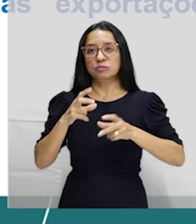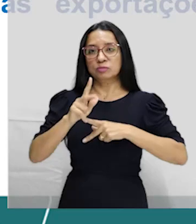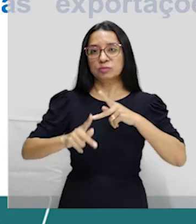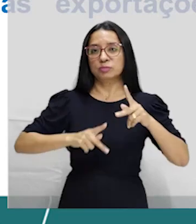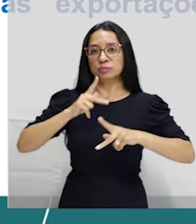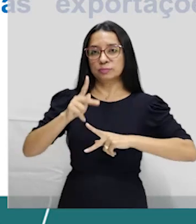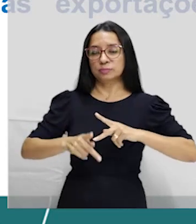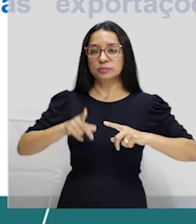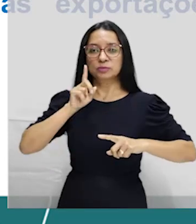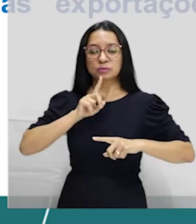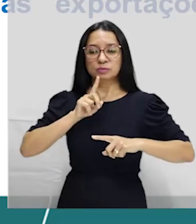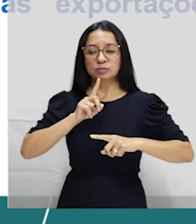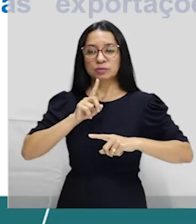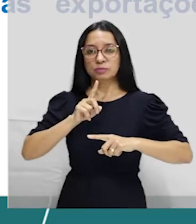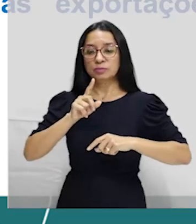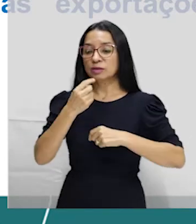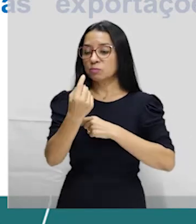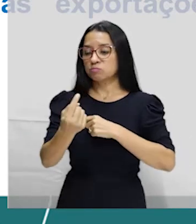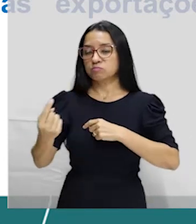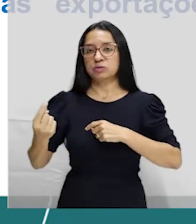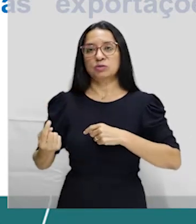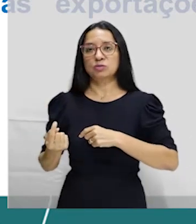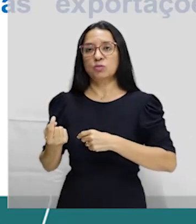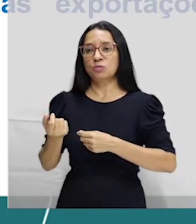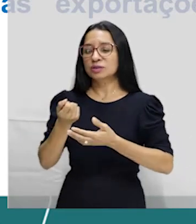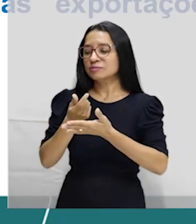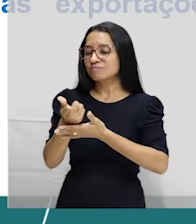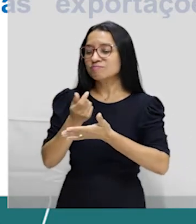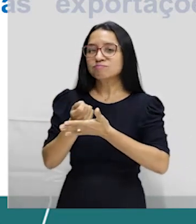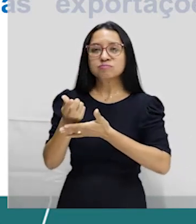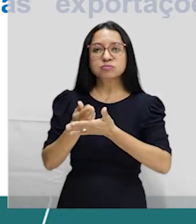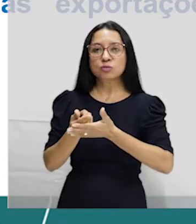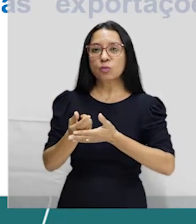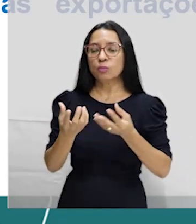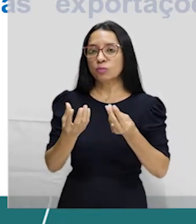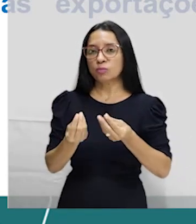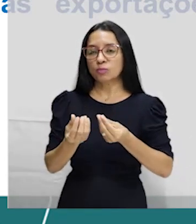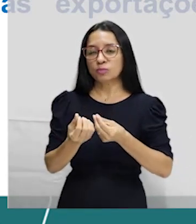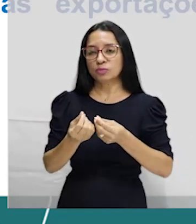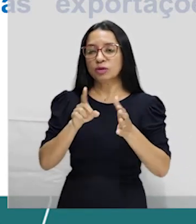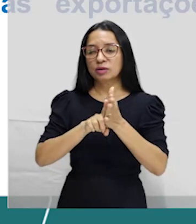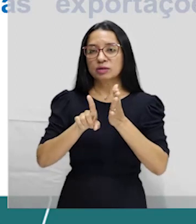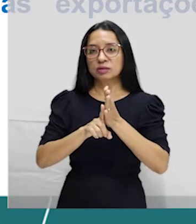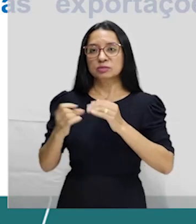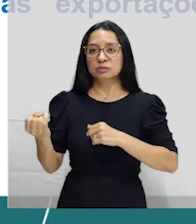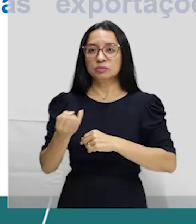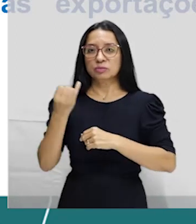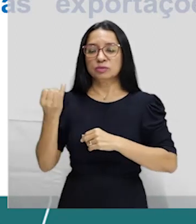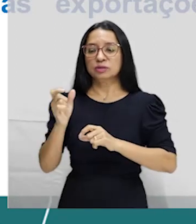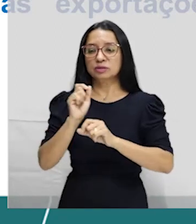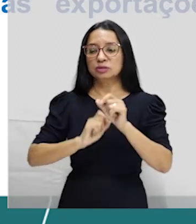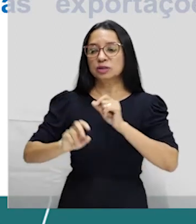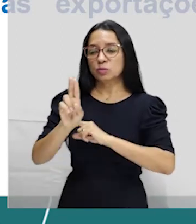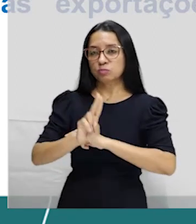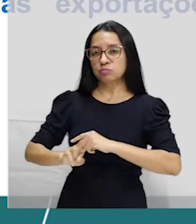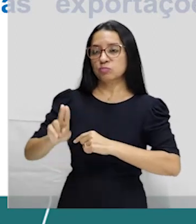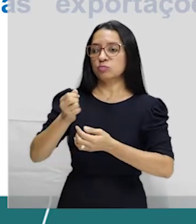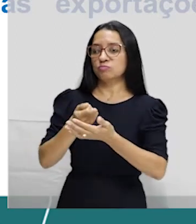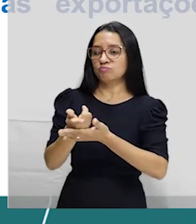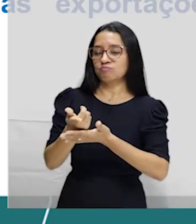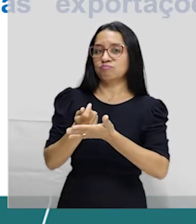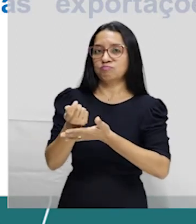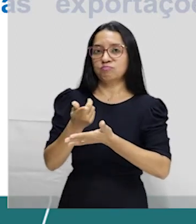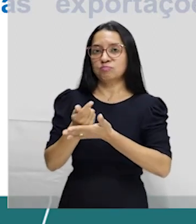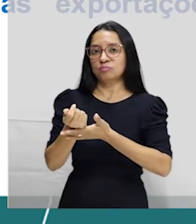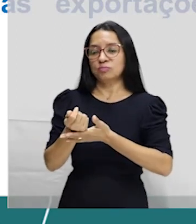que é uma população que consome bastante, né? Uma das questões muito importantes é que a população americana, o consumo dessa população